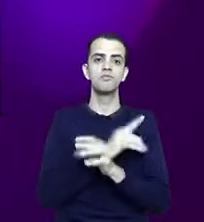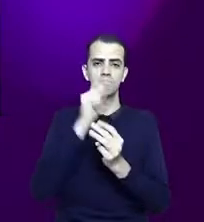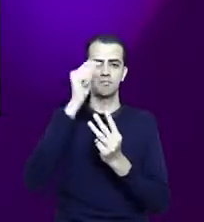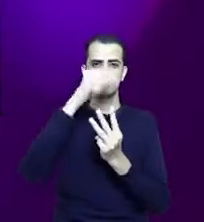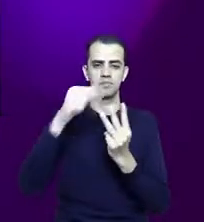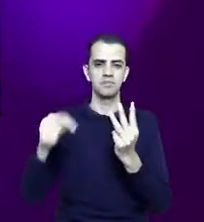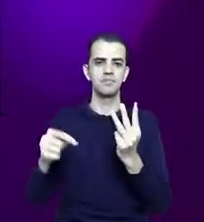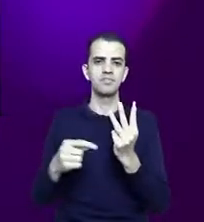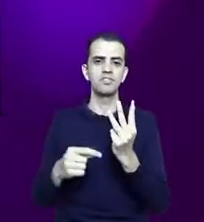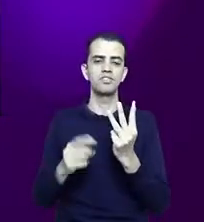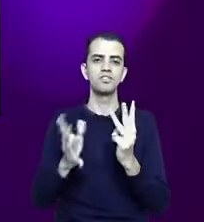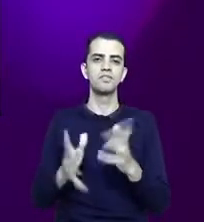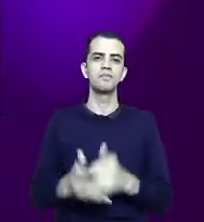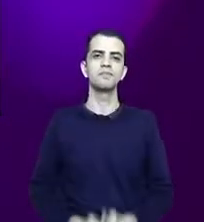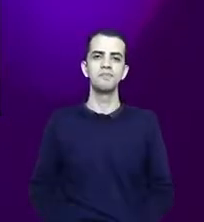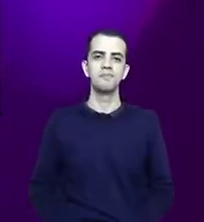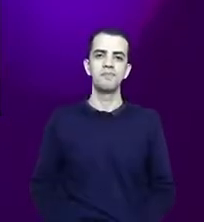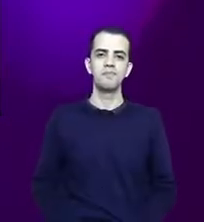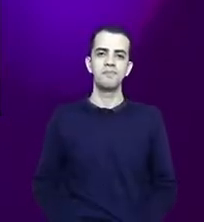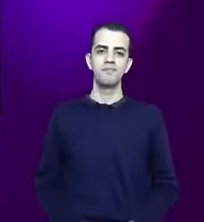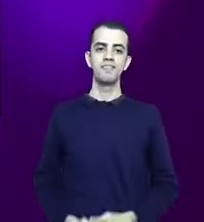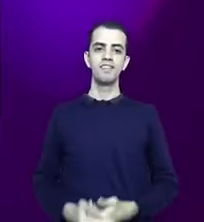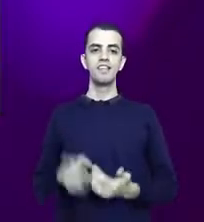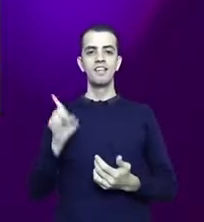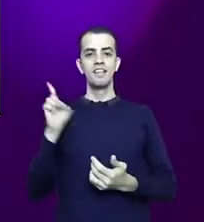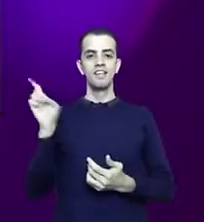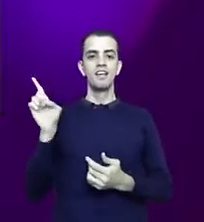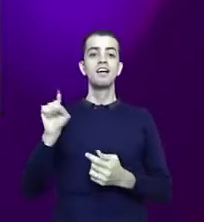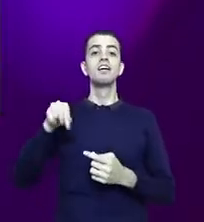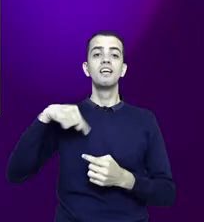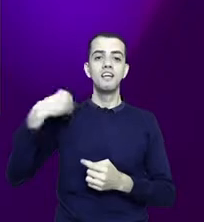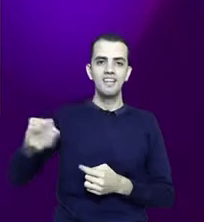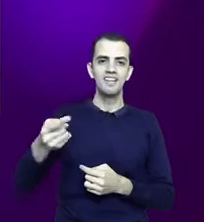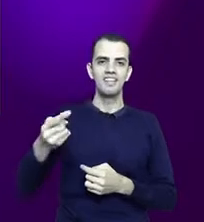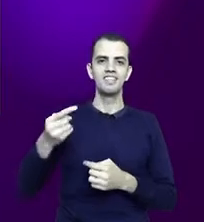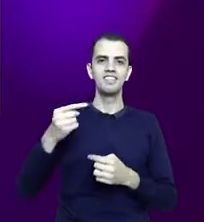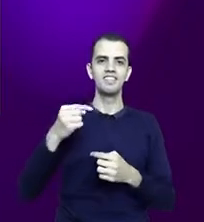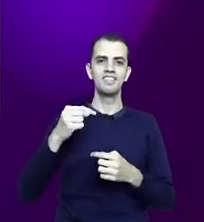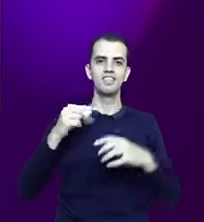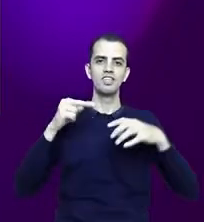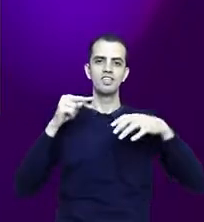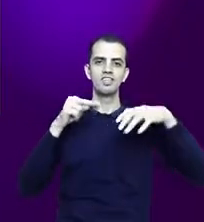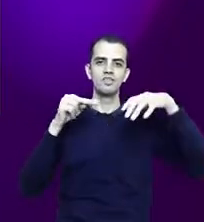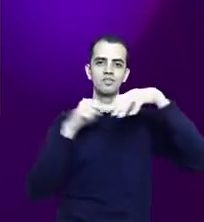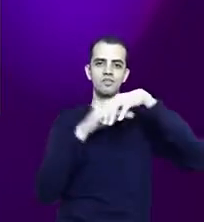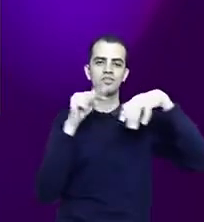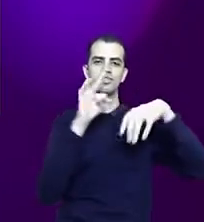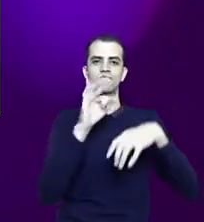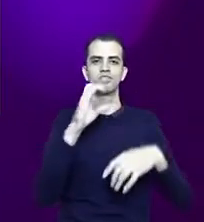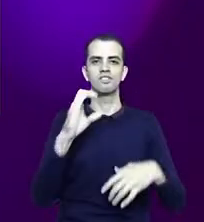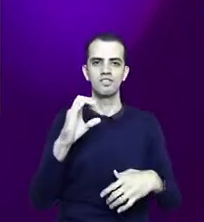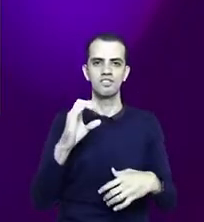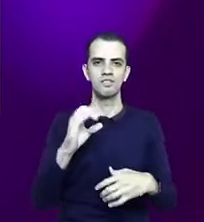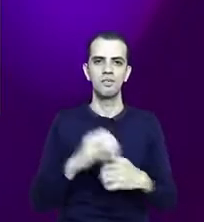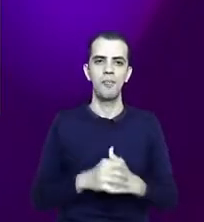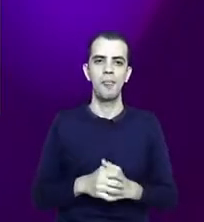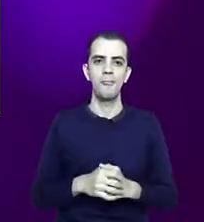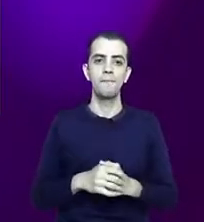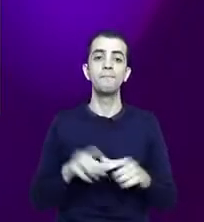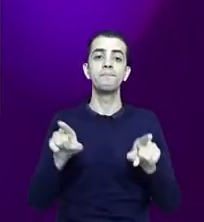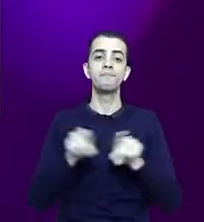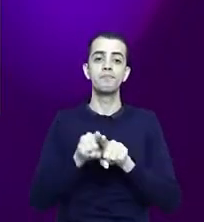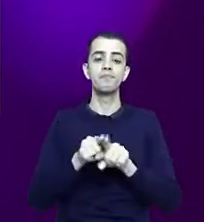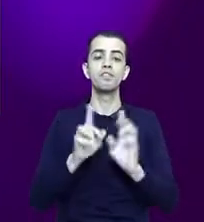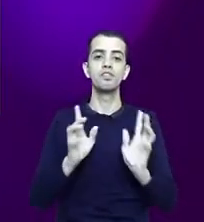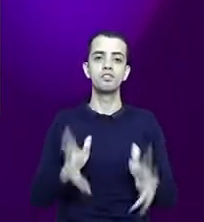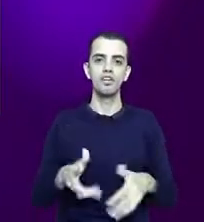cabeça e pescoço, né? E aqui, então, a tomografia pós-operatória. Nós temos também realizado